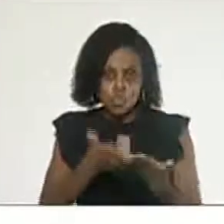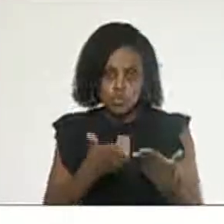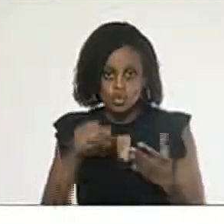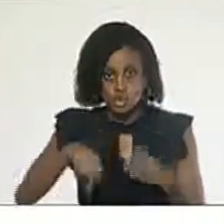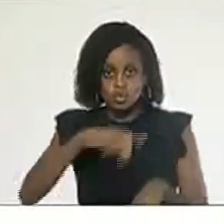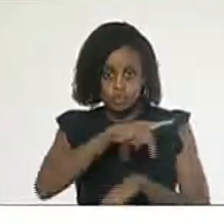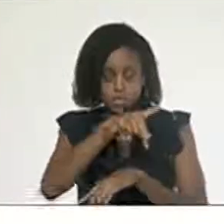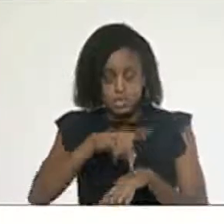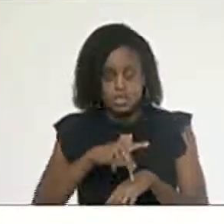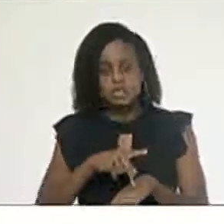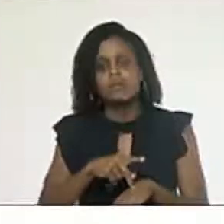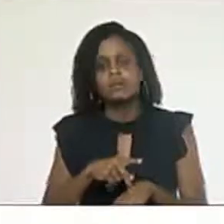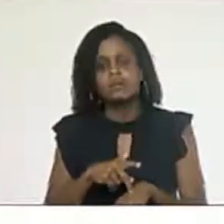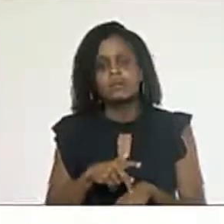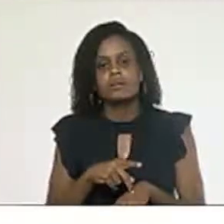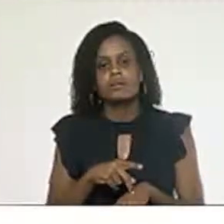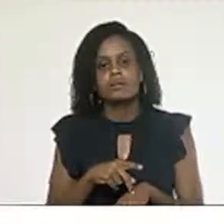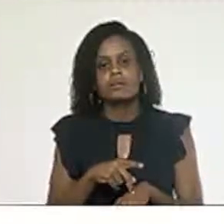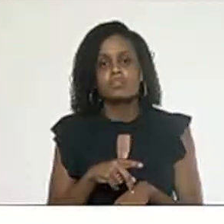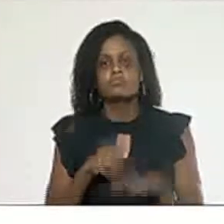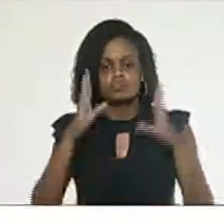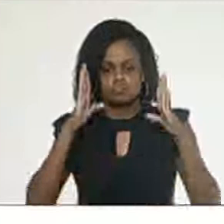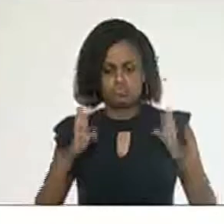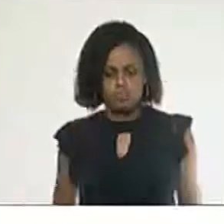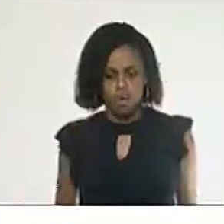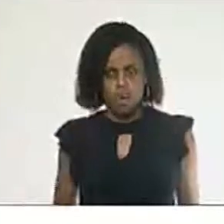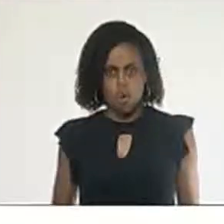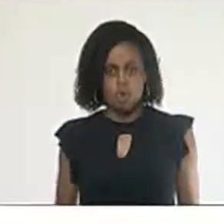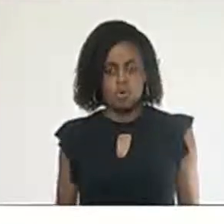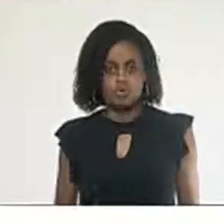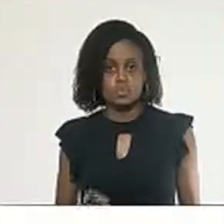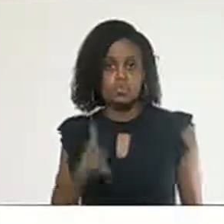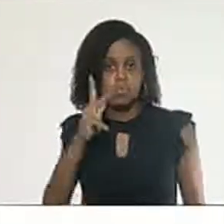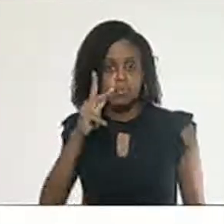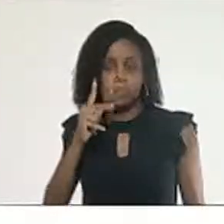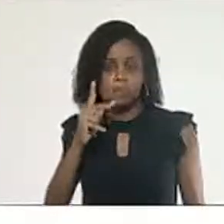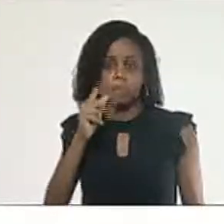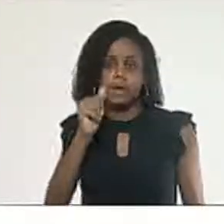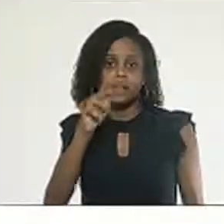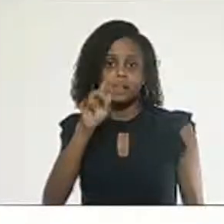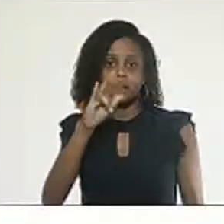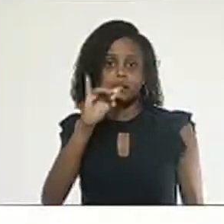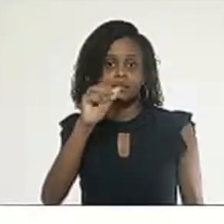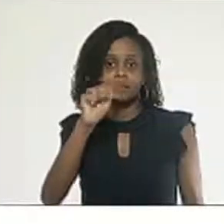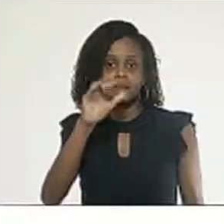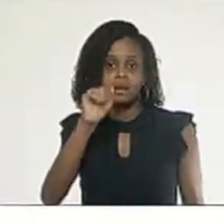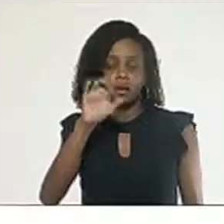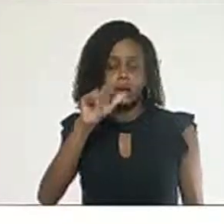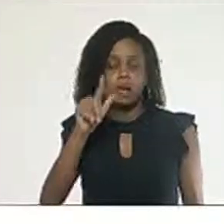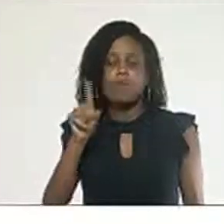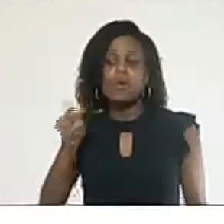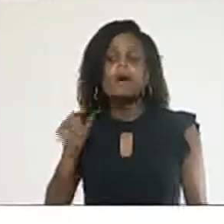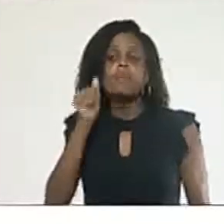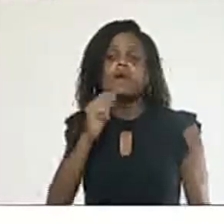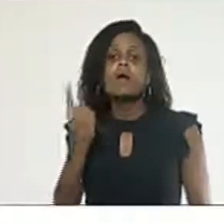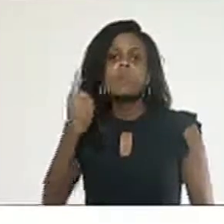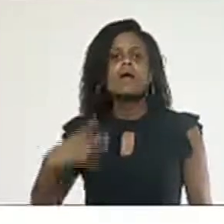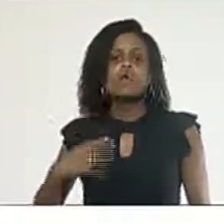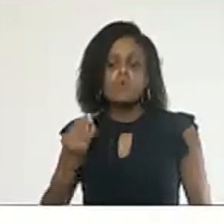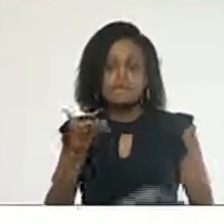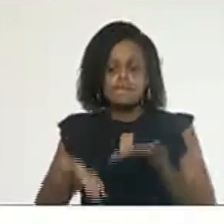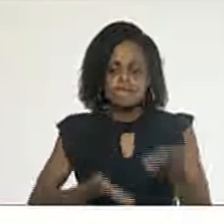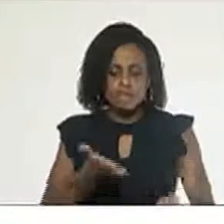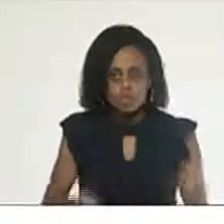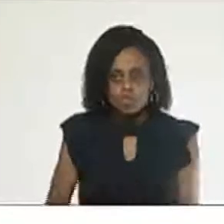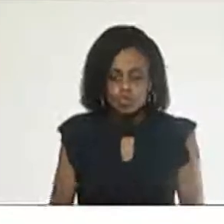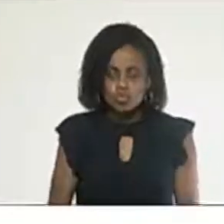país, colocados no moldes patriarcal, em que essa mulher é a única que cuida do filho, é a que leva para a